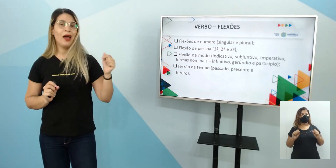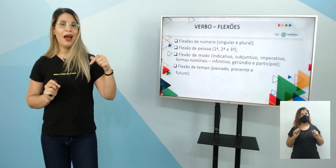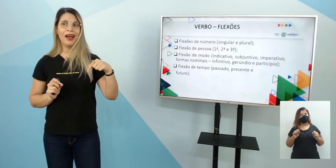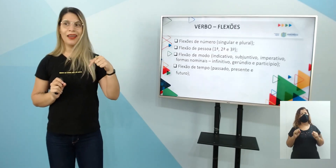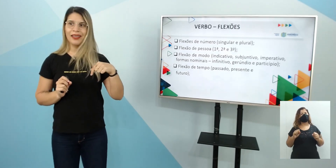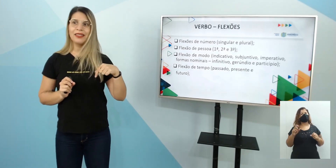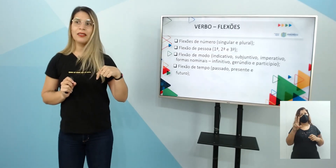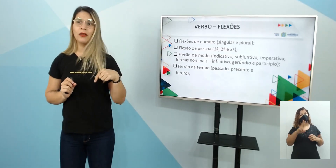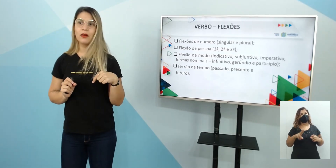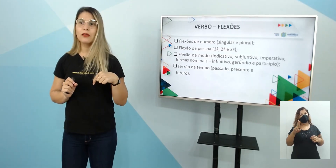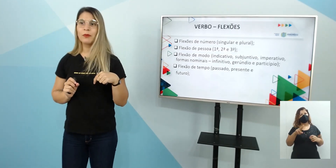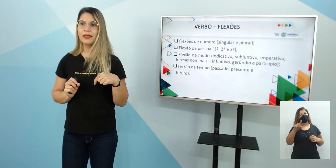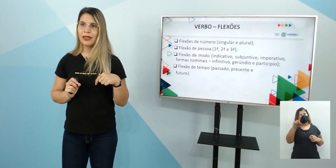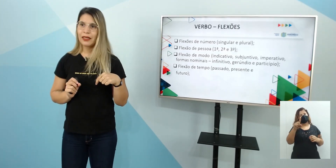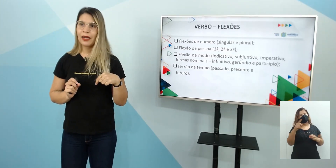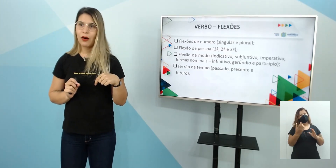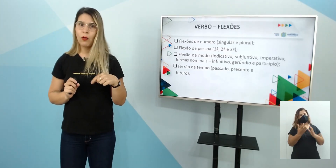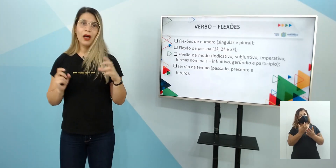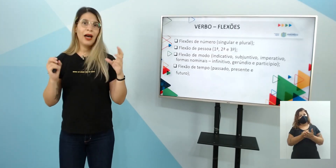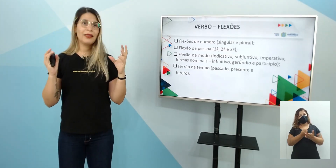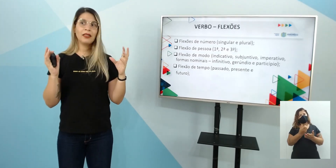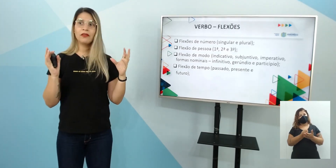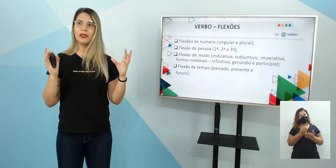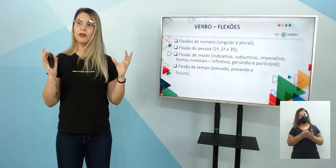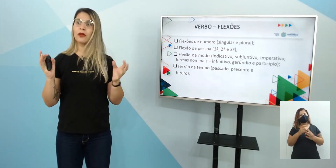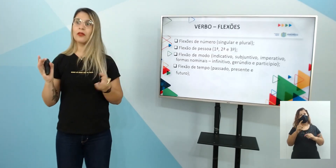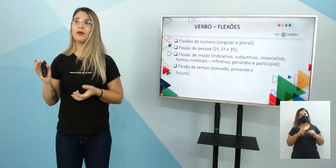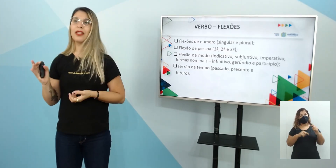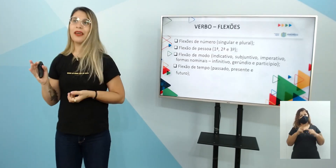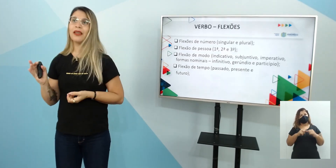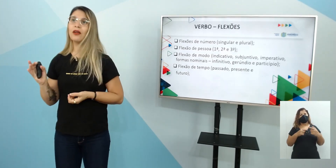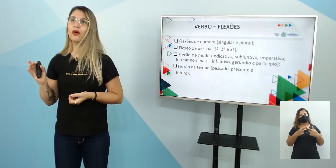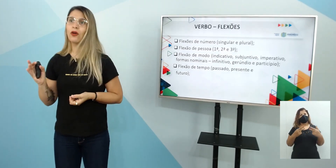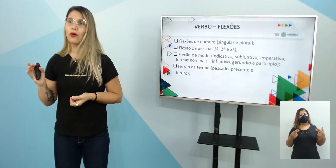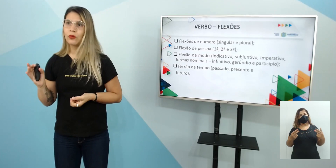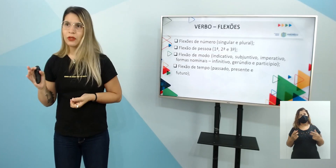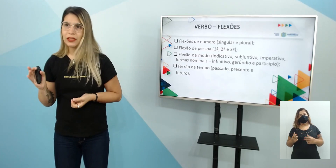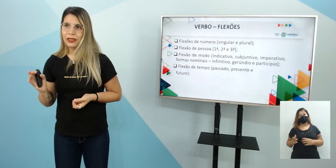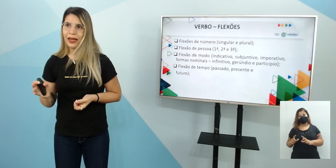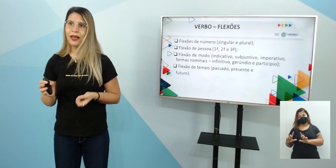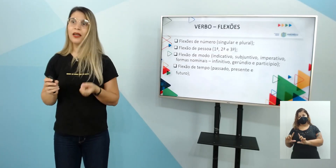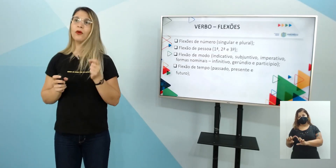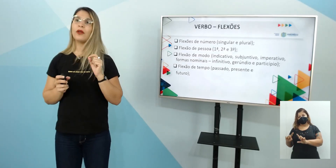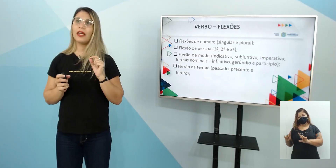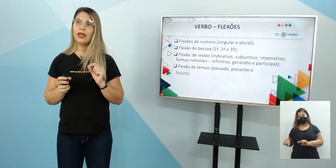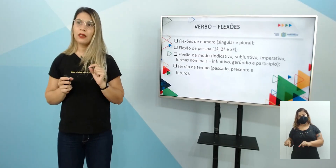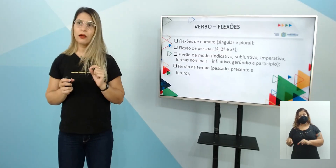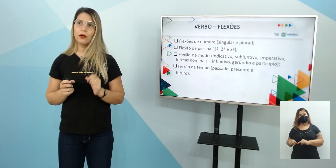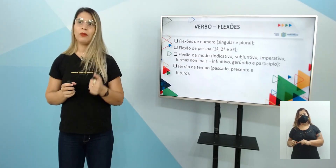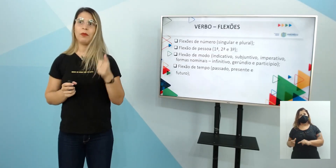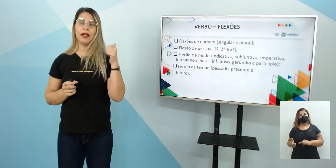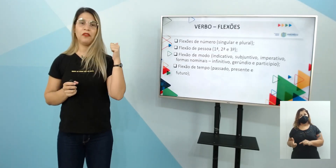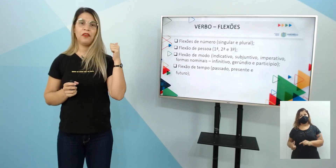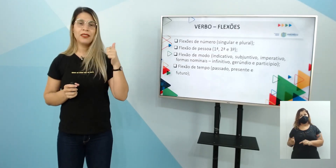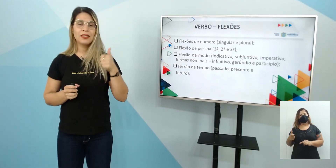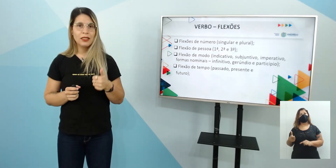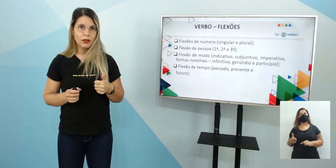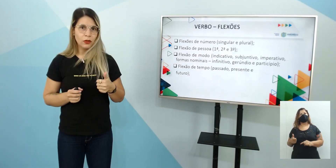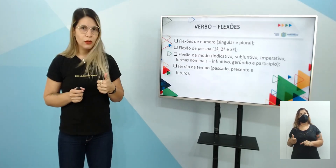acesso a esse nosso material através do nosso QR Code, tá? O QR Code